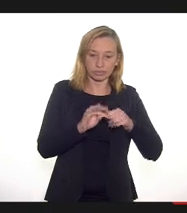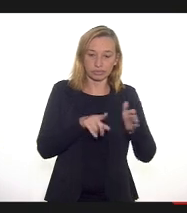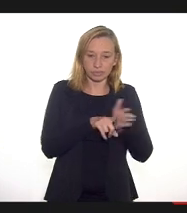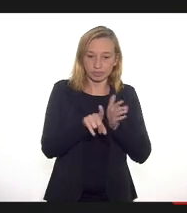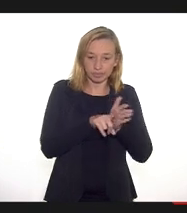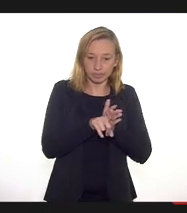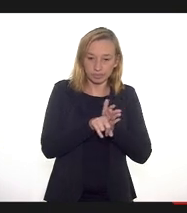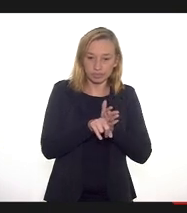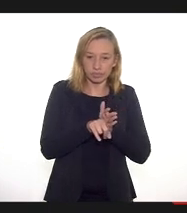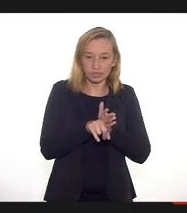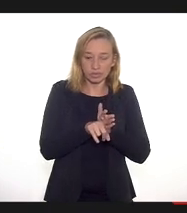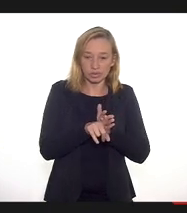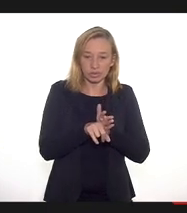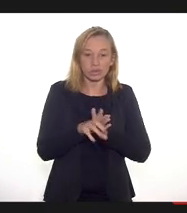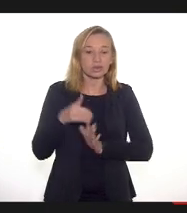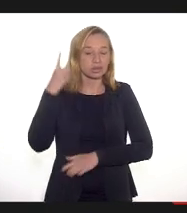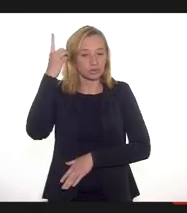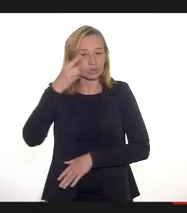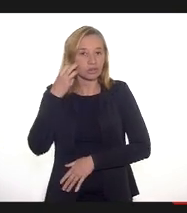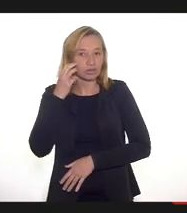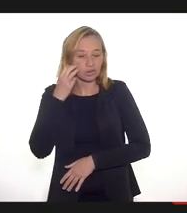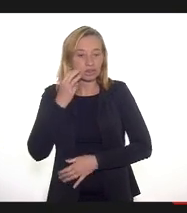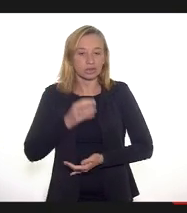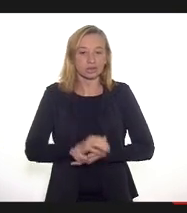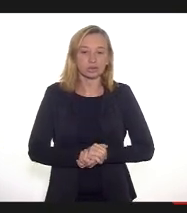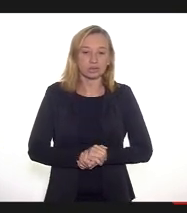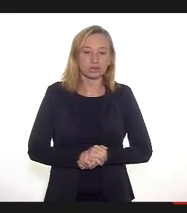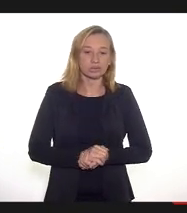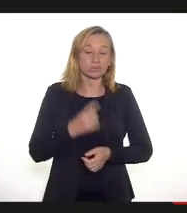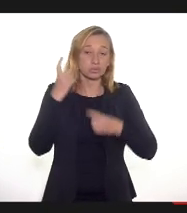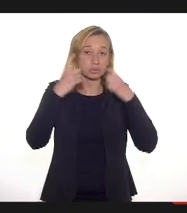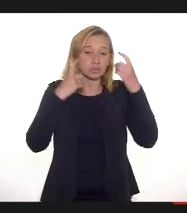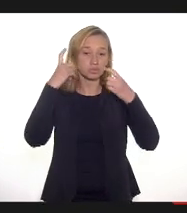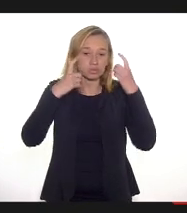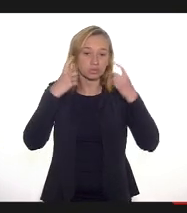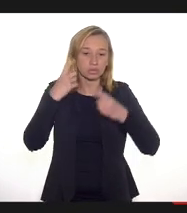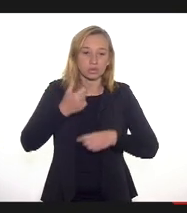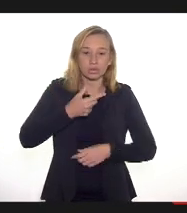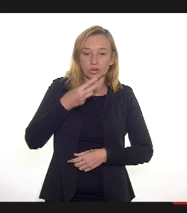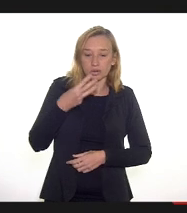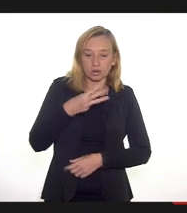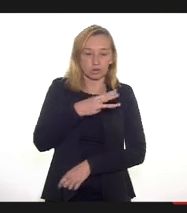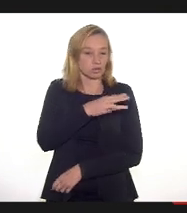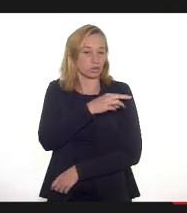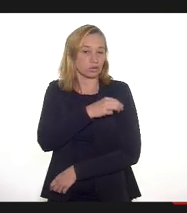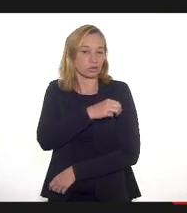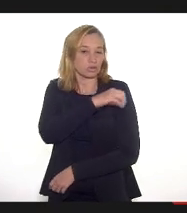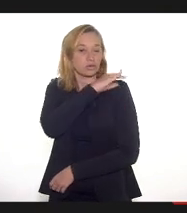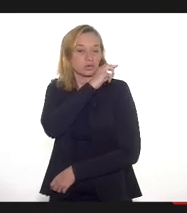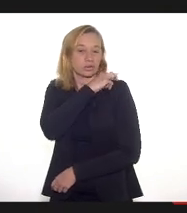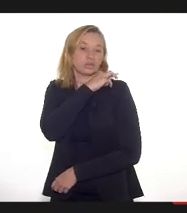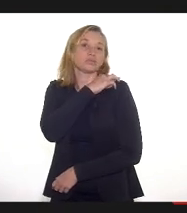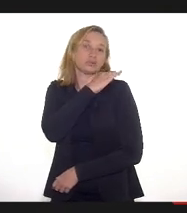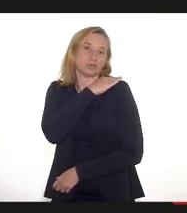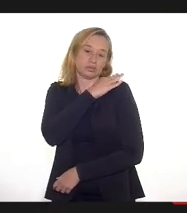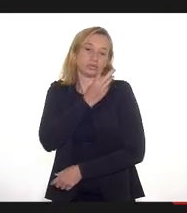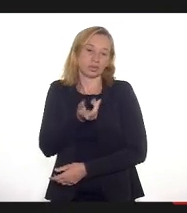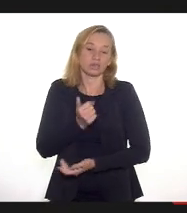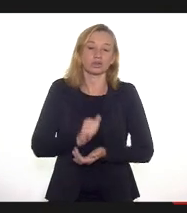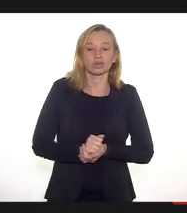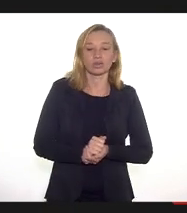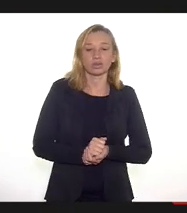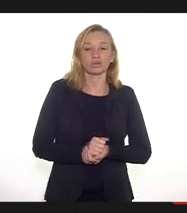pelo meu amigo deputado Valdec, que era a preocupação do terceiro ano, dos alunos que a gente sabe